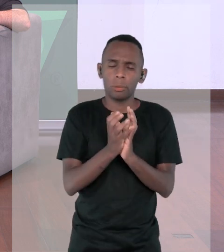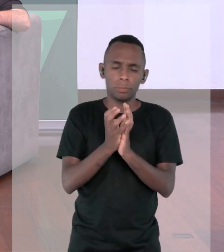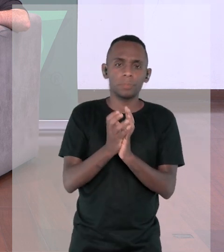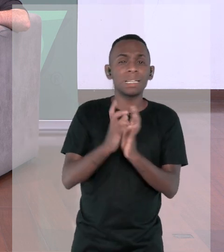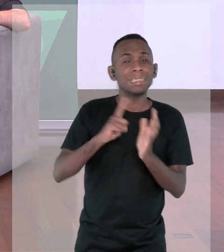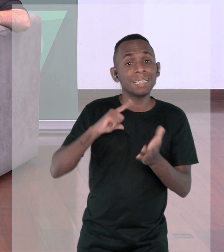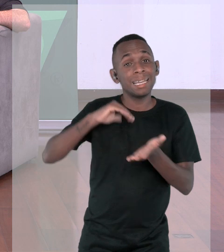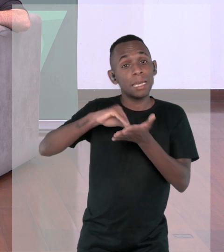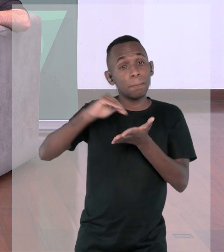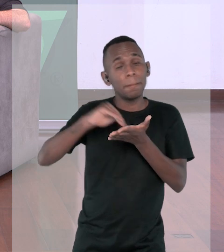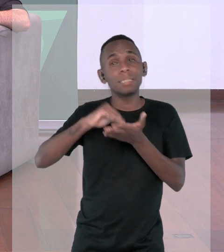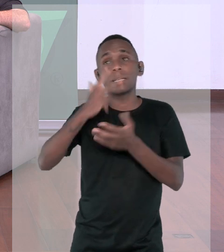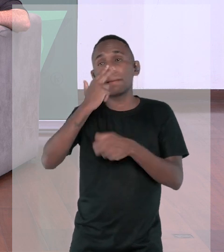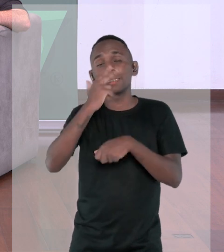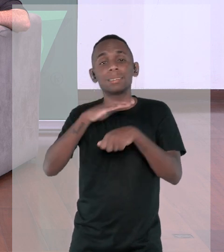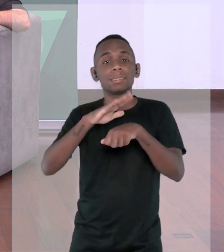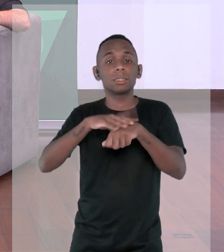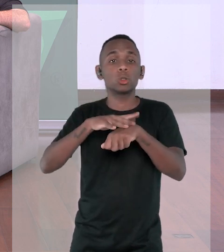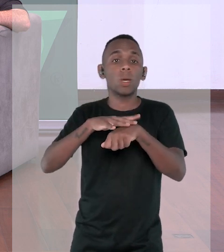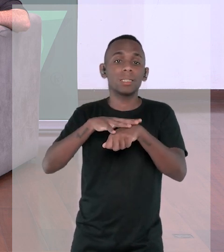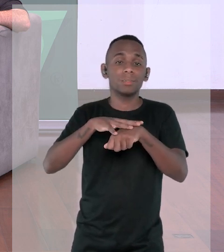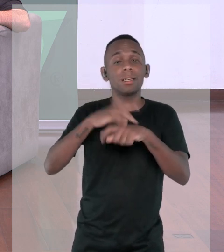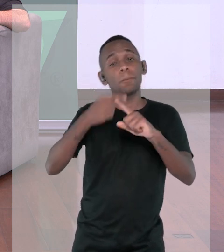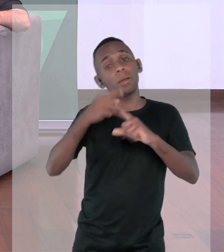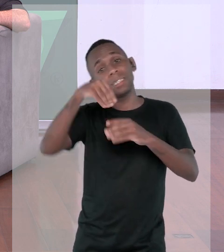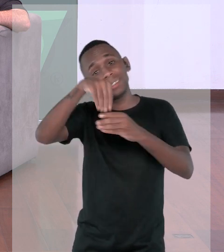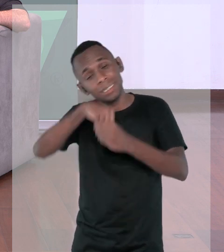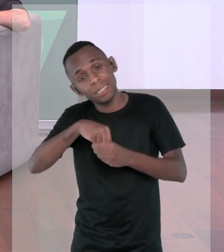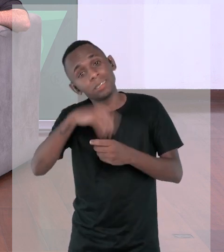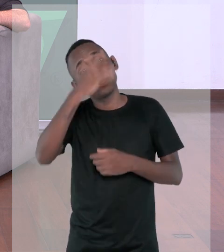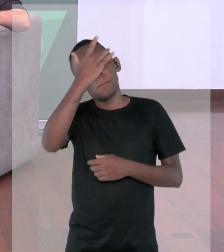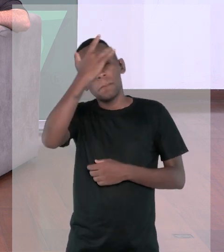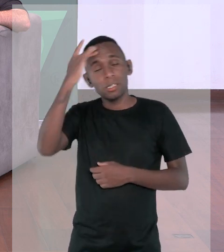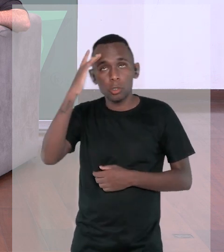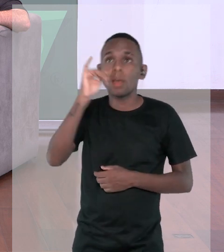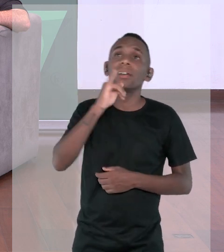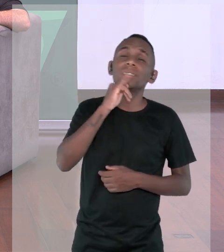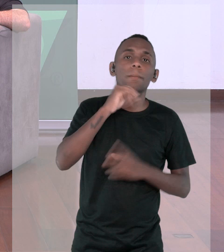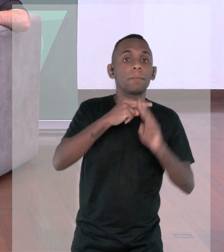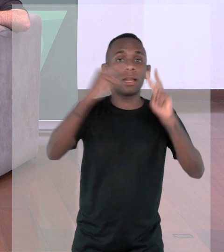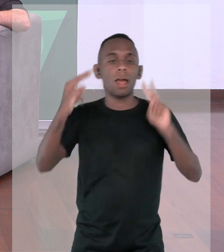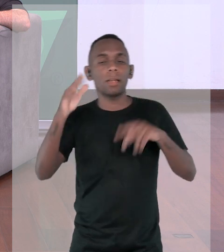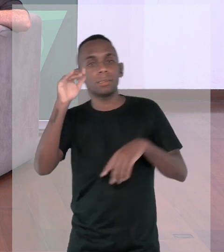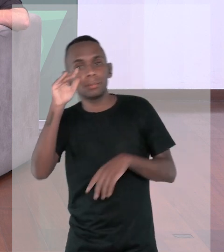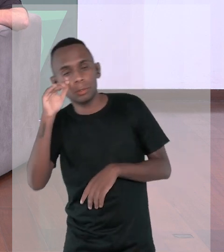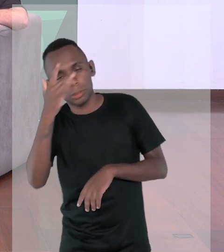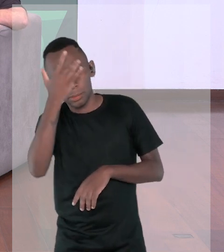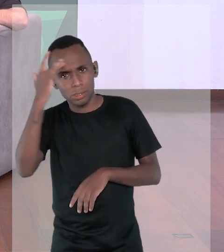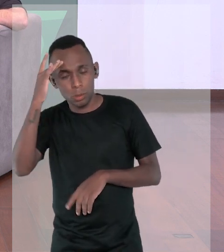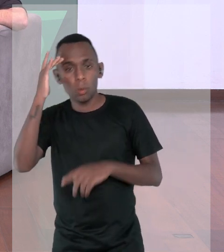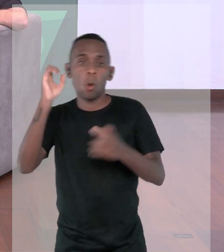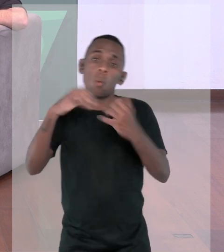tem muita empresa que está doente. Possivelmente parte das pessoas que estão nessa plateia, ou que estão assistindo a gente online, pode